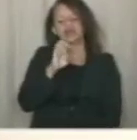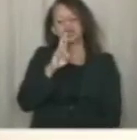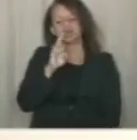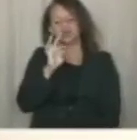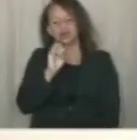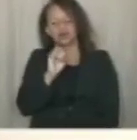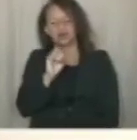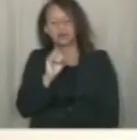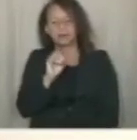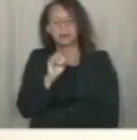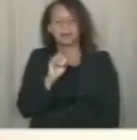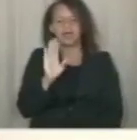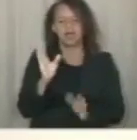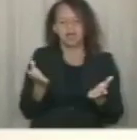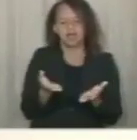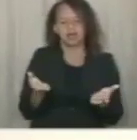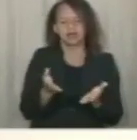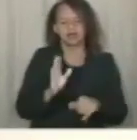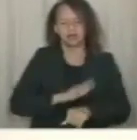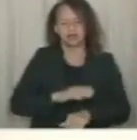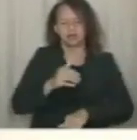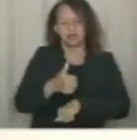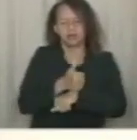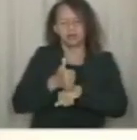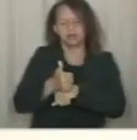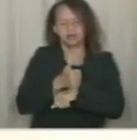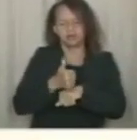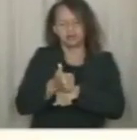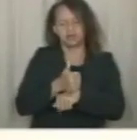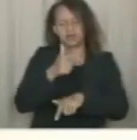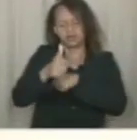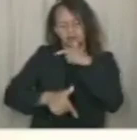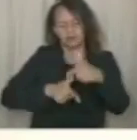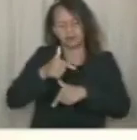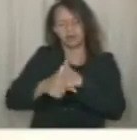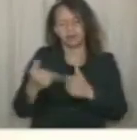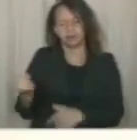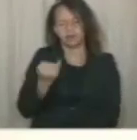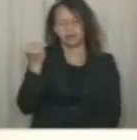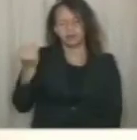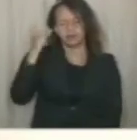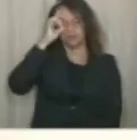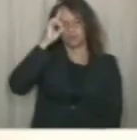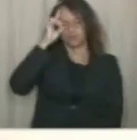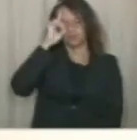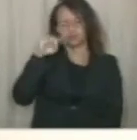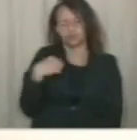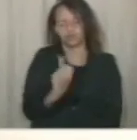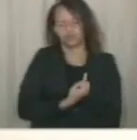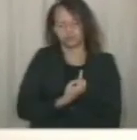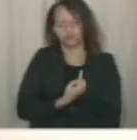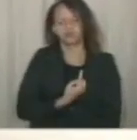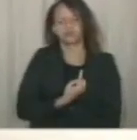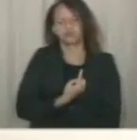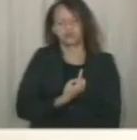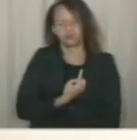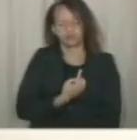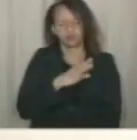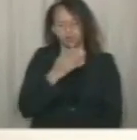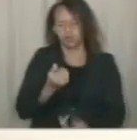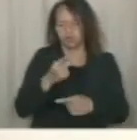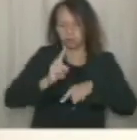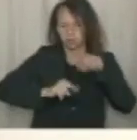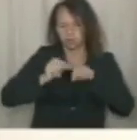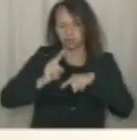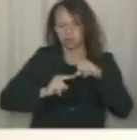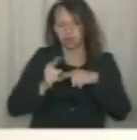Qualidade. Essa categoria de profissionais tem um trabalho muito importante no nosso dia a dia. Todos os produtos